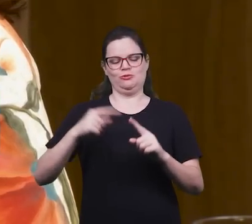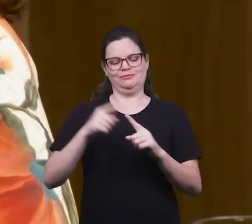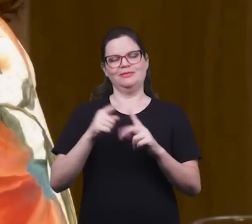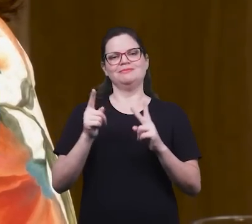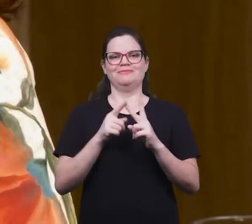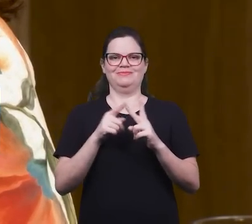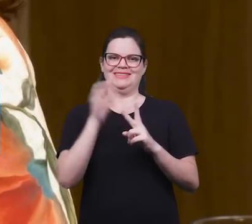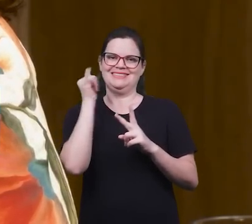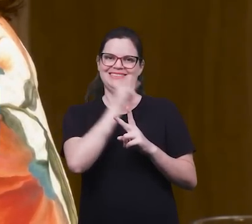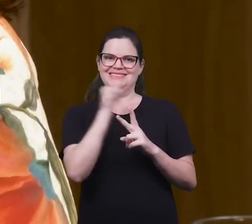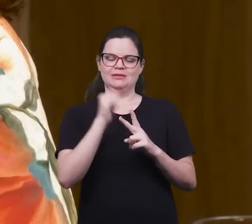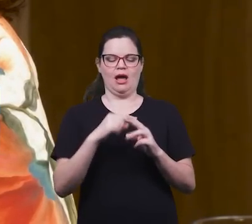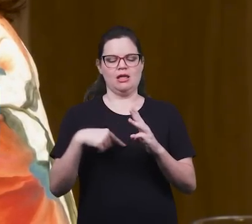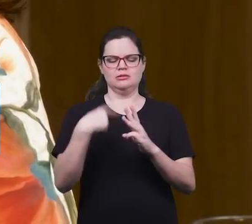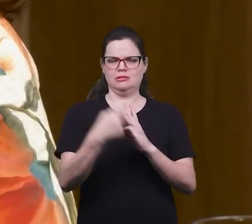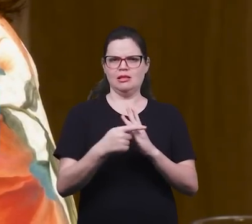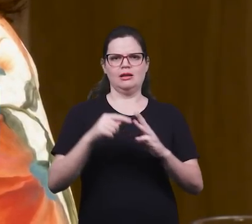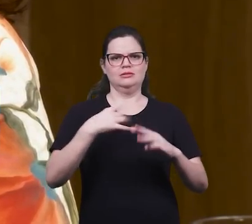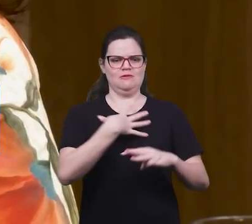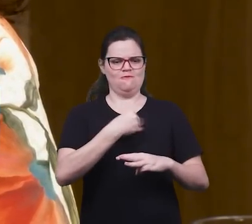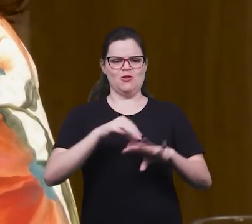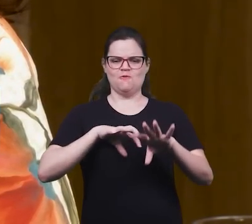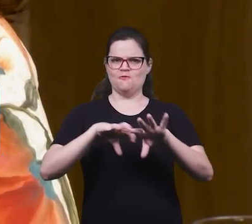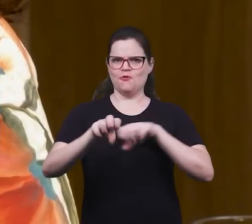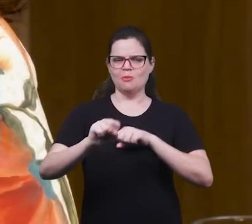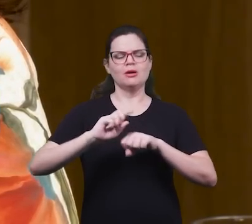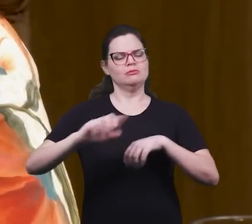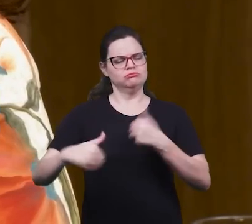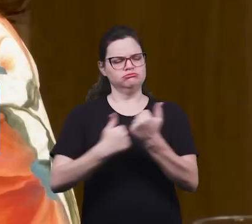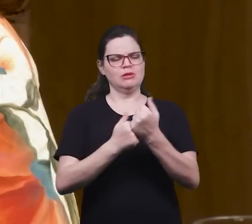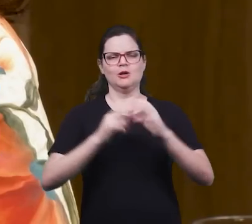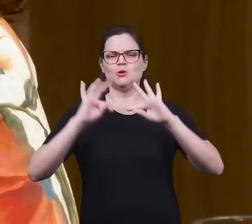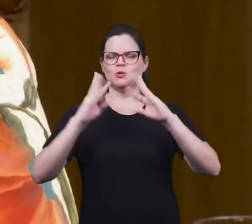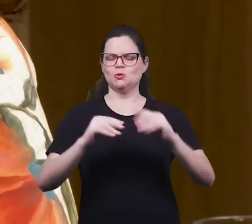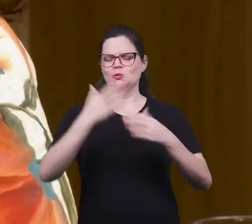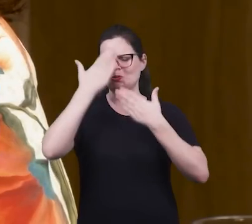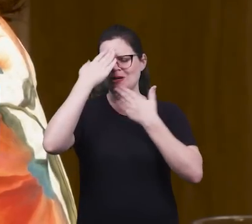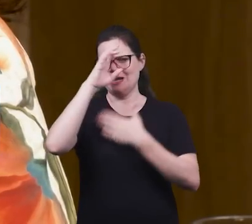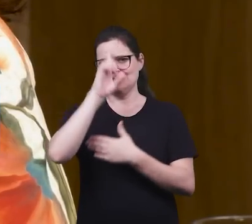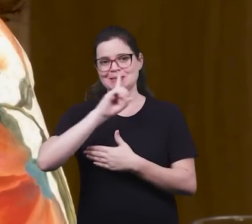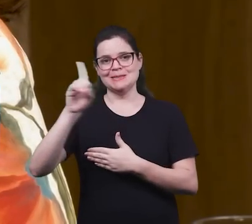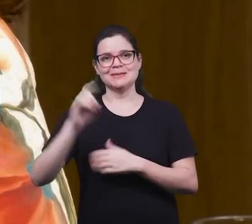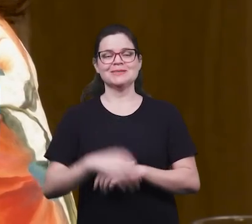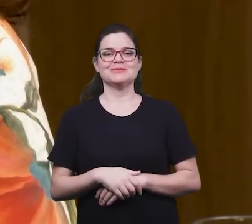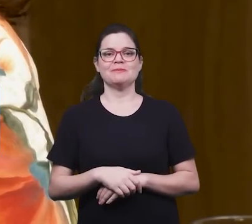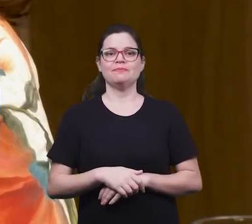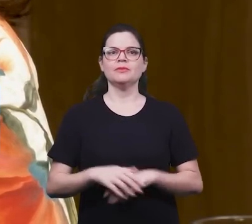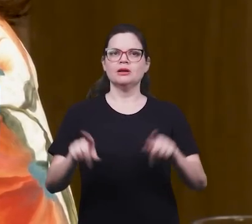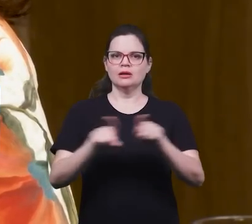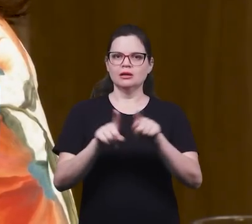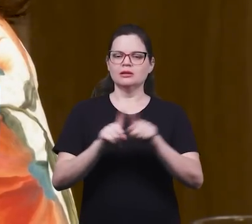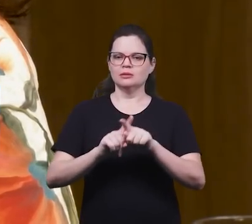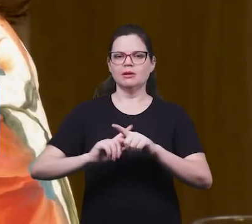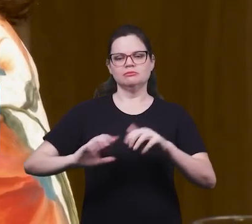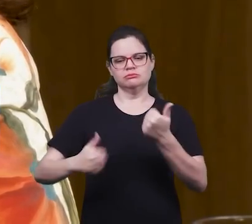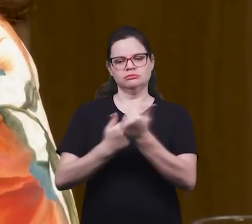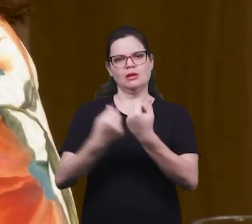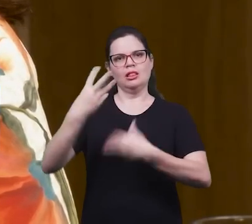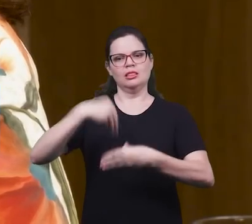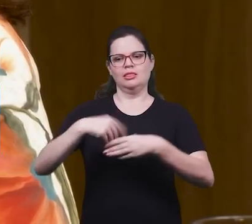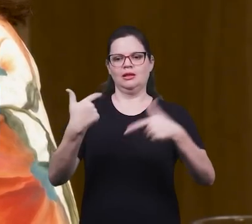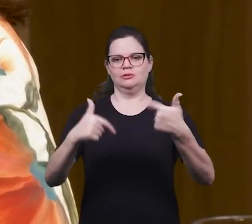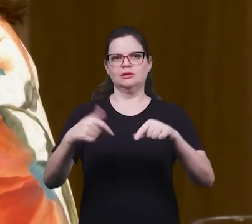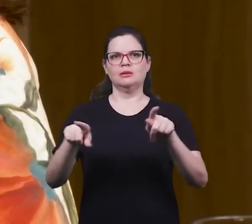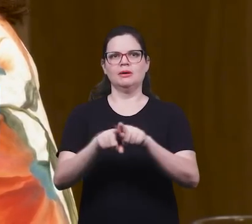formaram. Eu procurei dar todo o suporte a elas, né? Questão de se formar. E em casa eu dava maior suporte também a Gilson, né? Com relação do